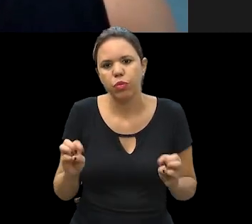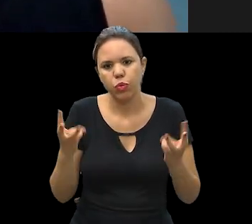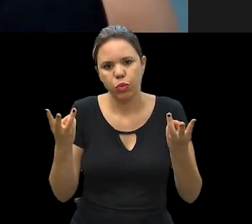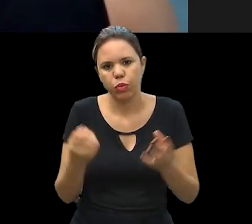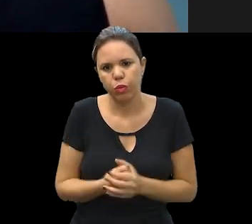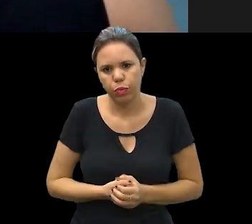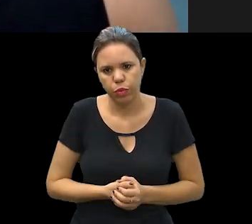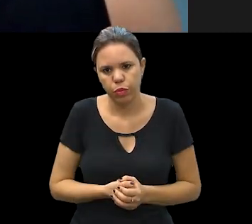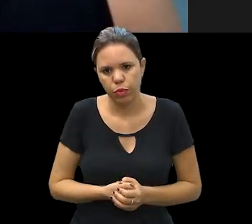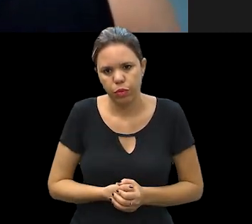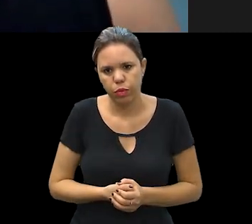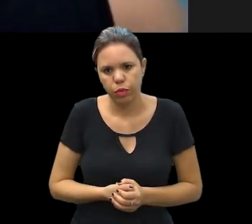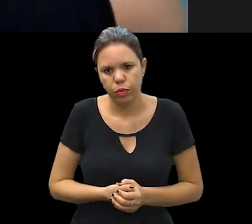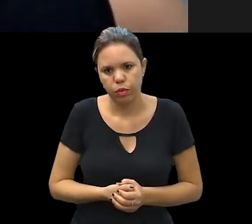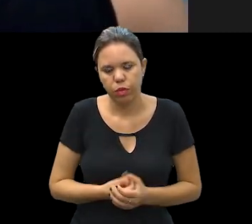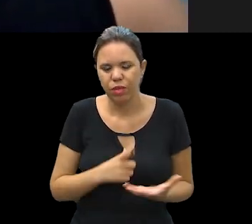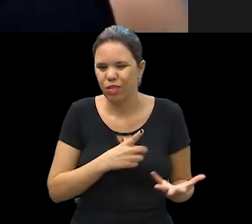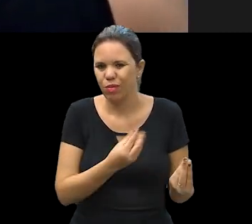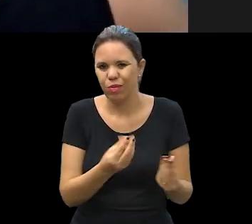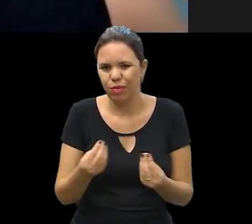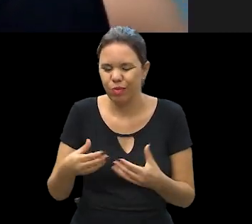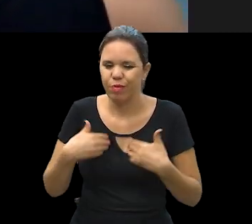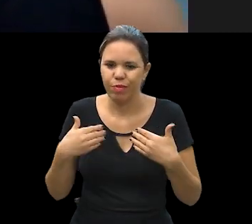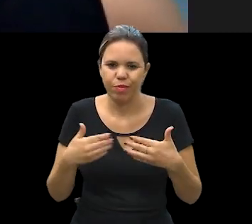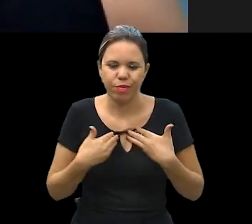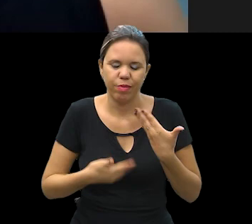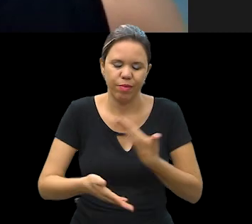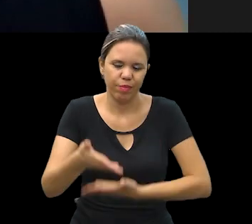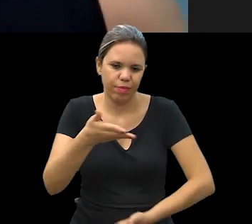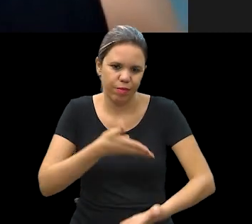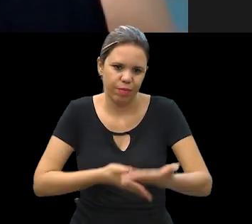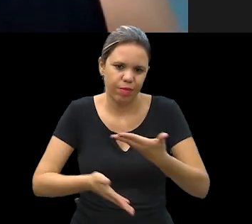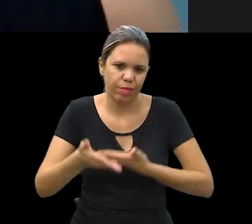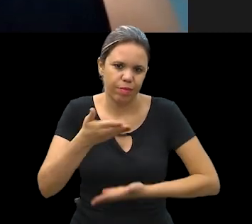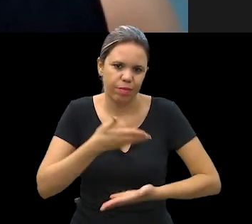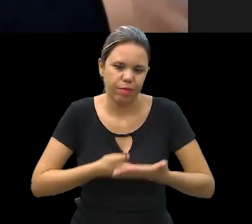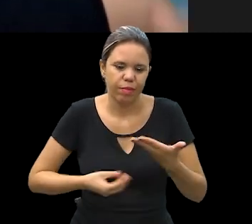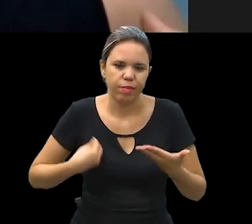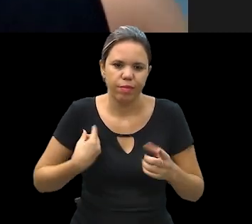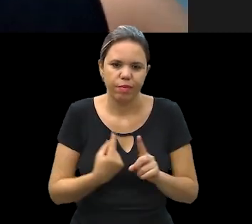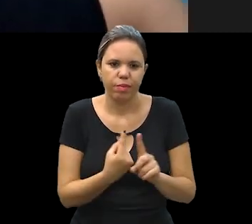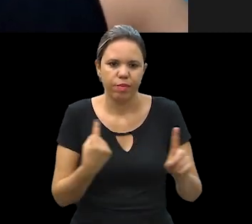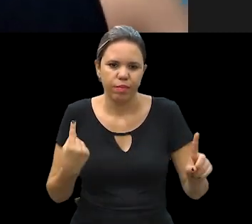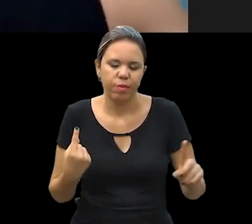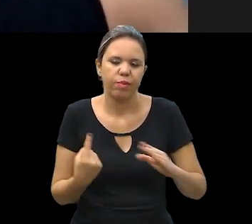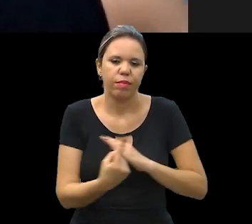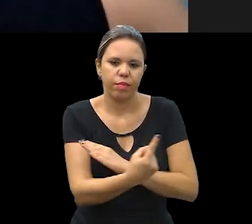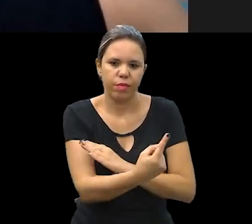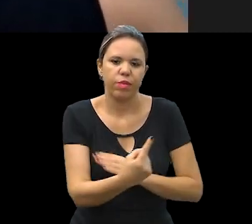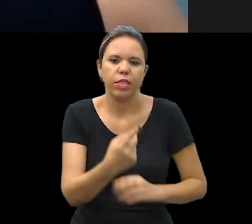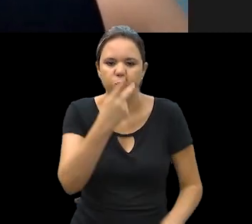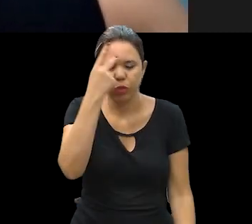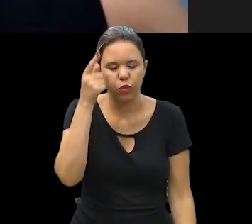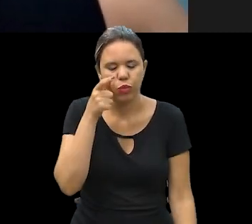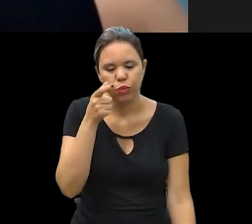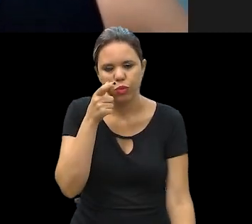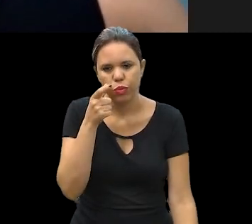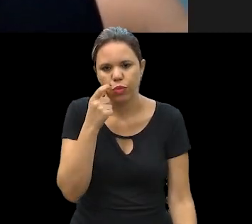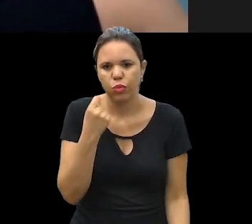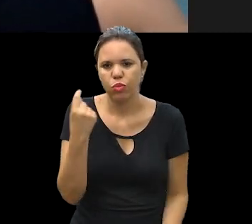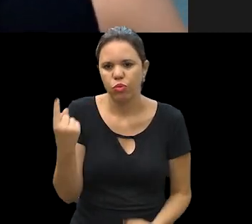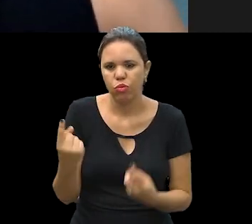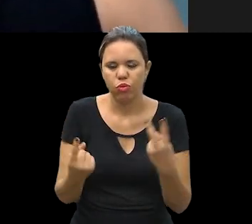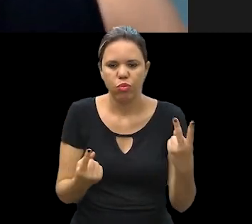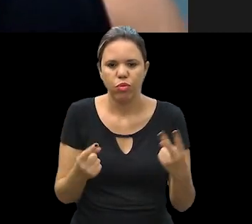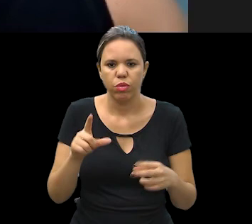Porque é um show que, querendo ou não tem muita energia, troca de energia, né? Você tá ali isolado e tal, e a galera assiste uma